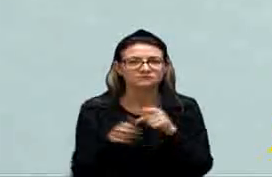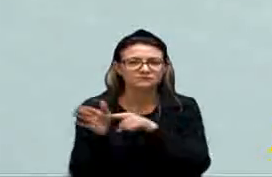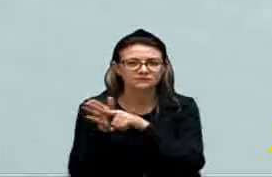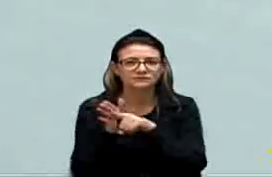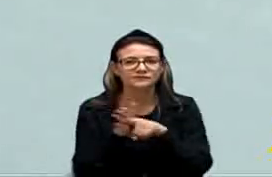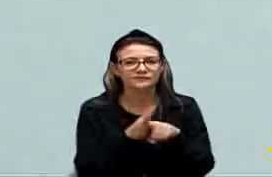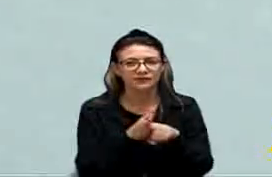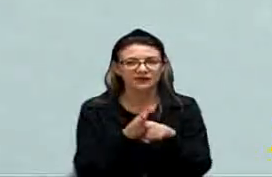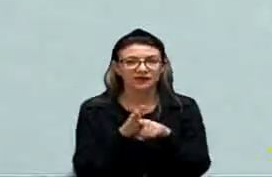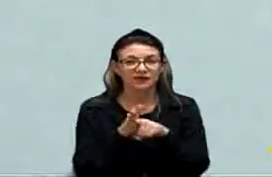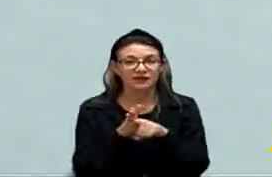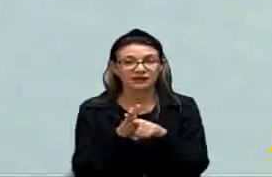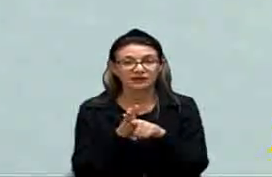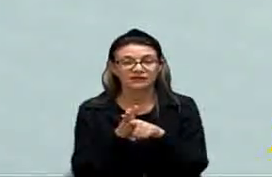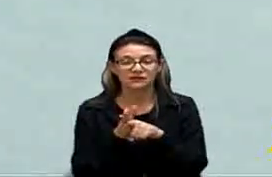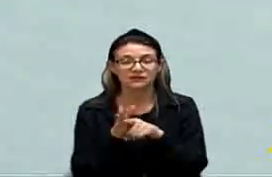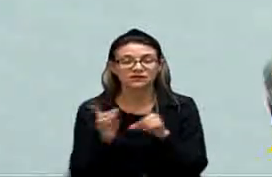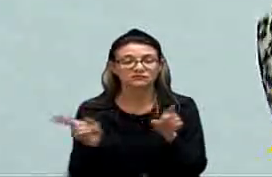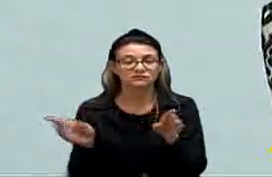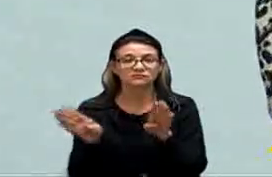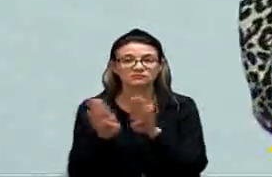parte por